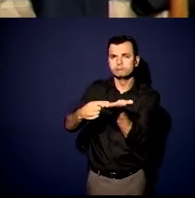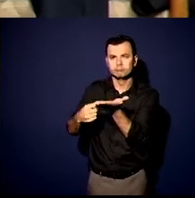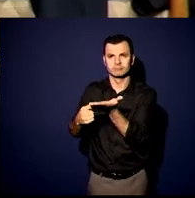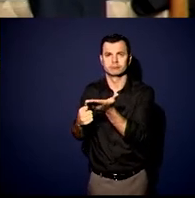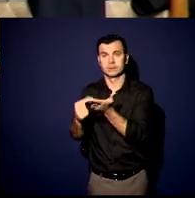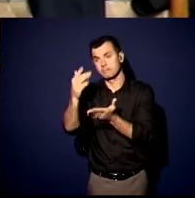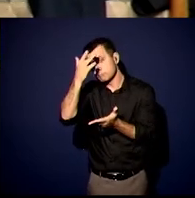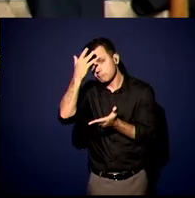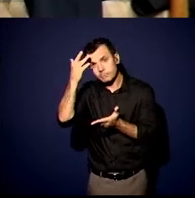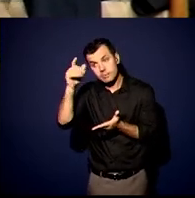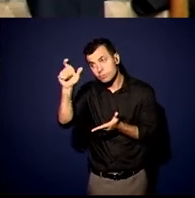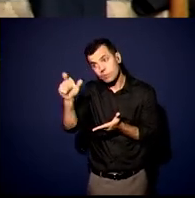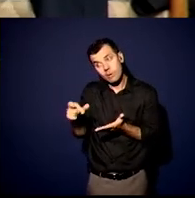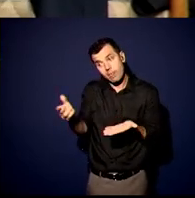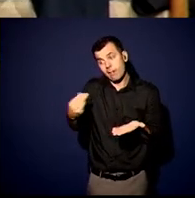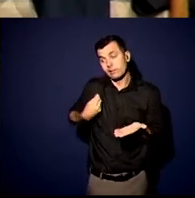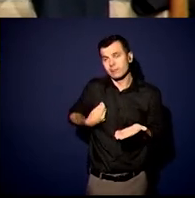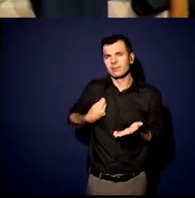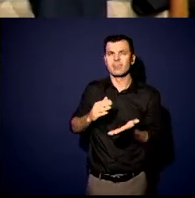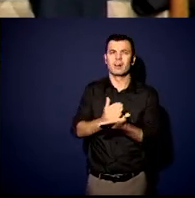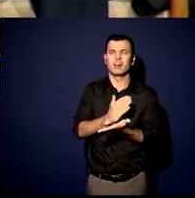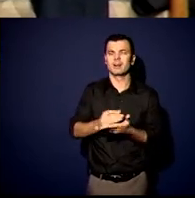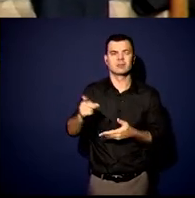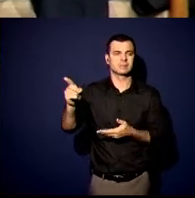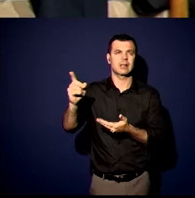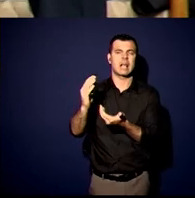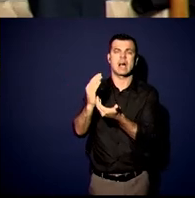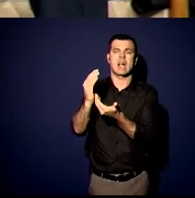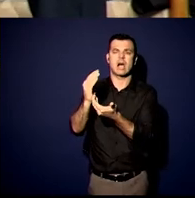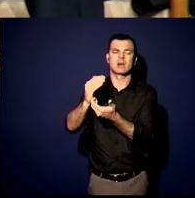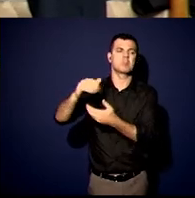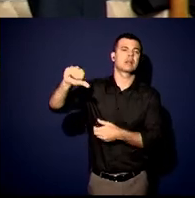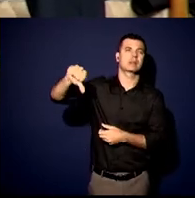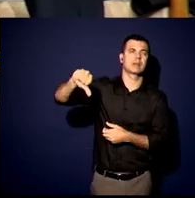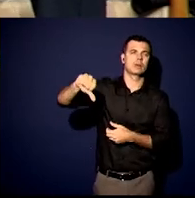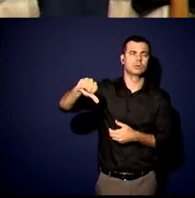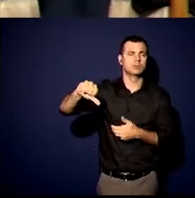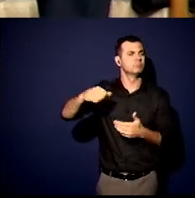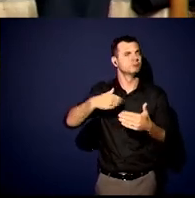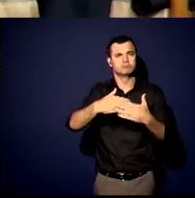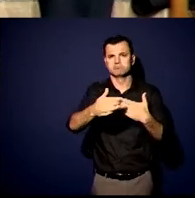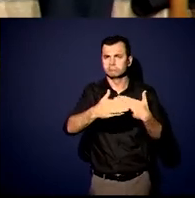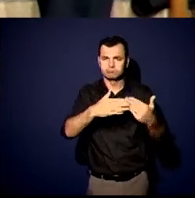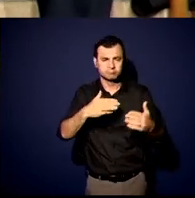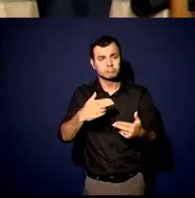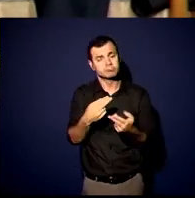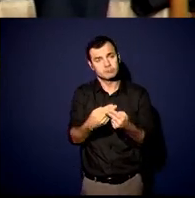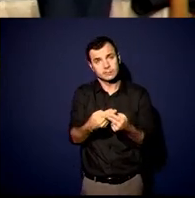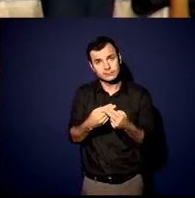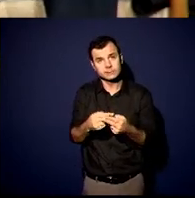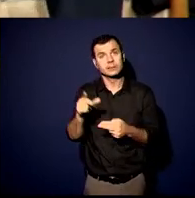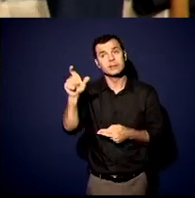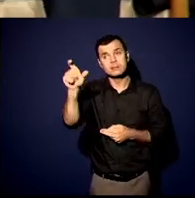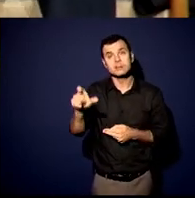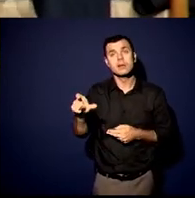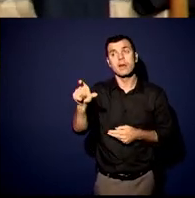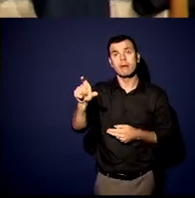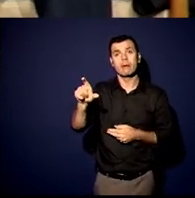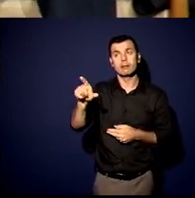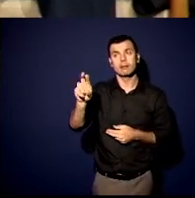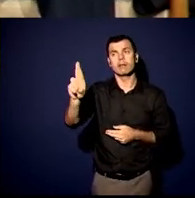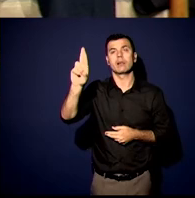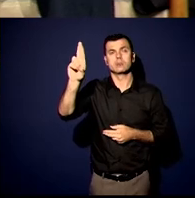não adianta desclassificá-los tem muitos que dizem a câmera tá mal tá bom então não interessa o fato é que é este que tu tem que conversar